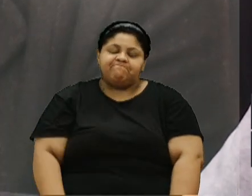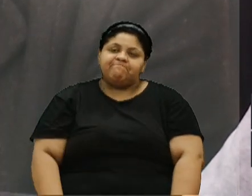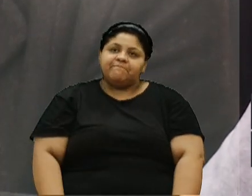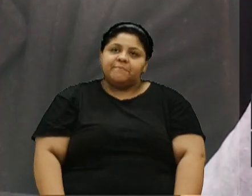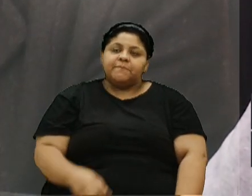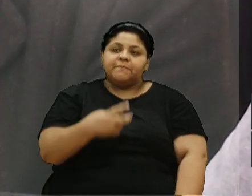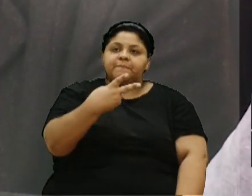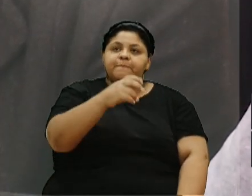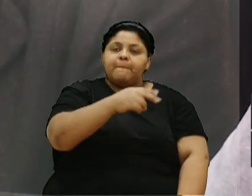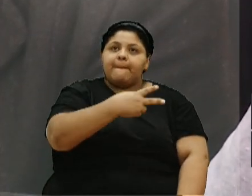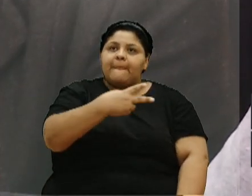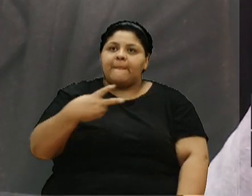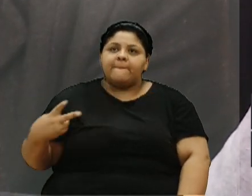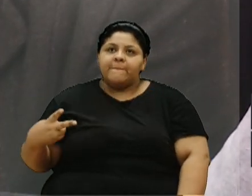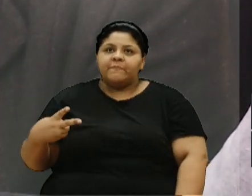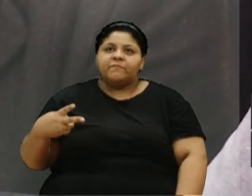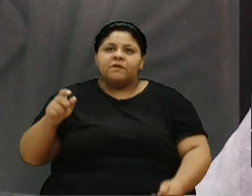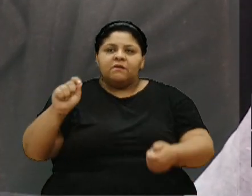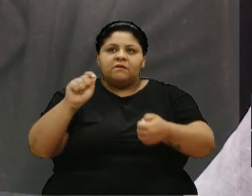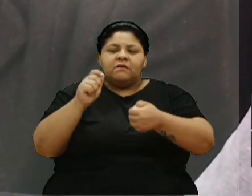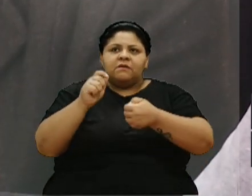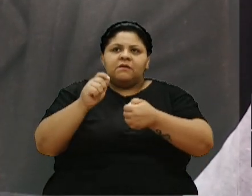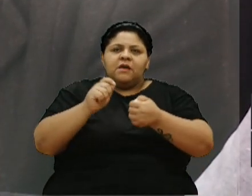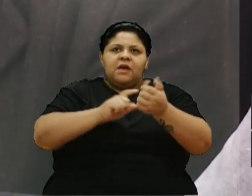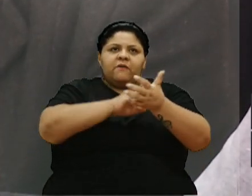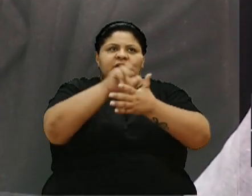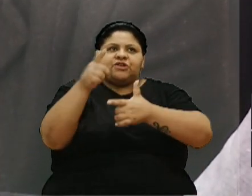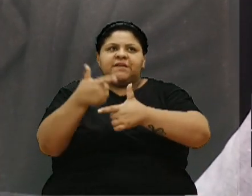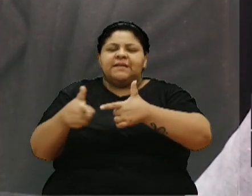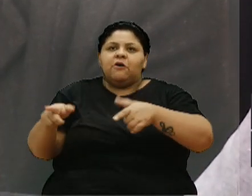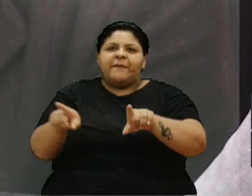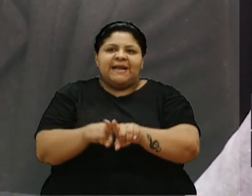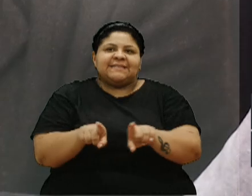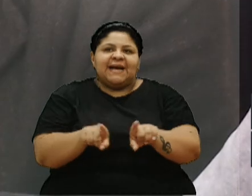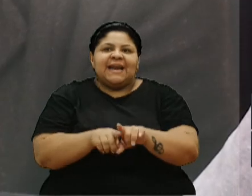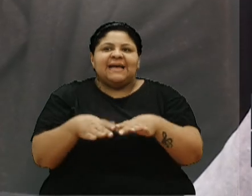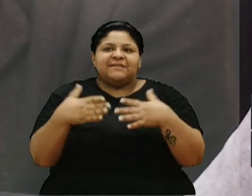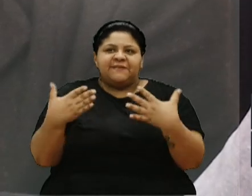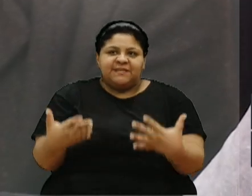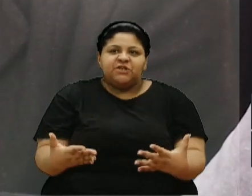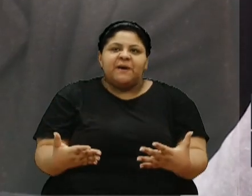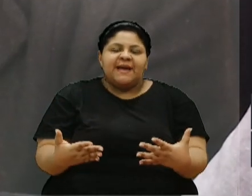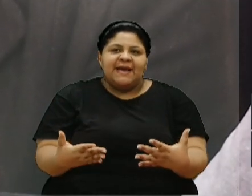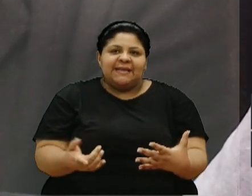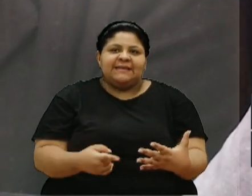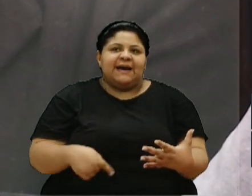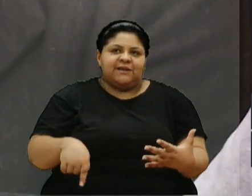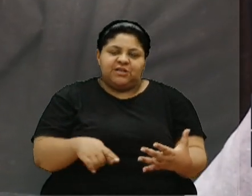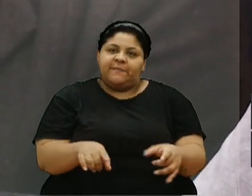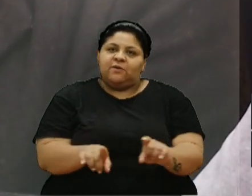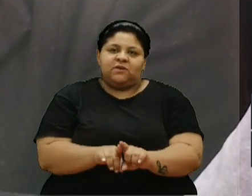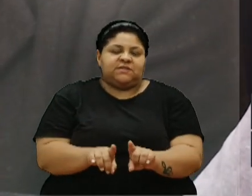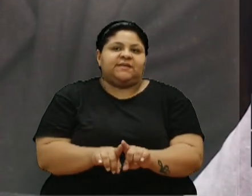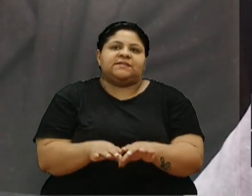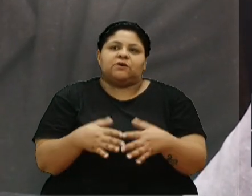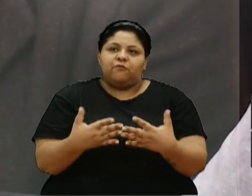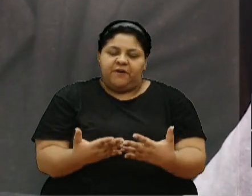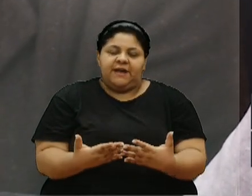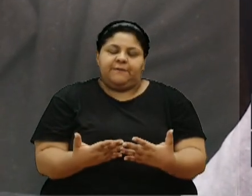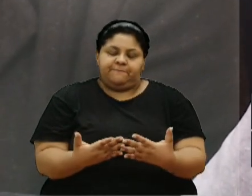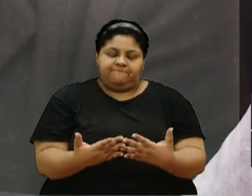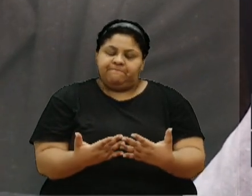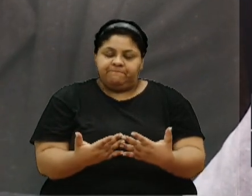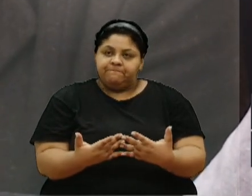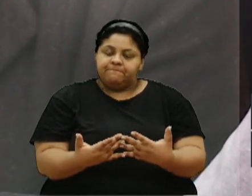Em 2022, por vários problemas de estrutura, também não teve. E agora, então, é muito bacana